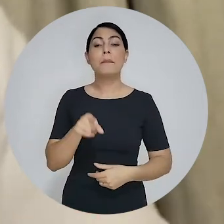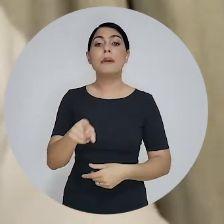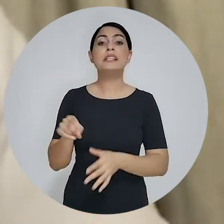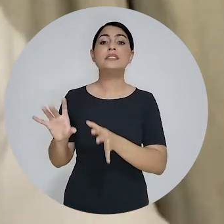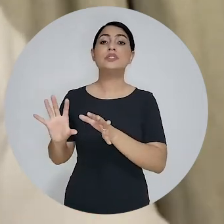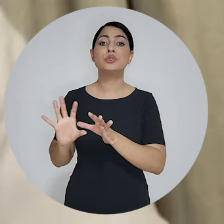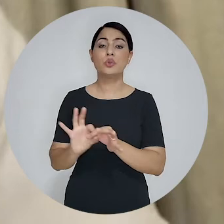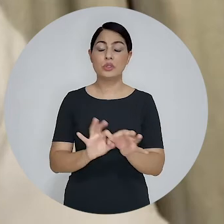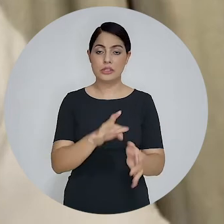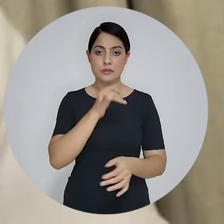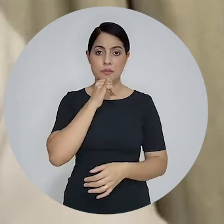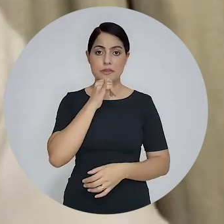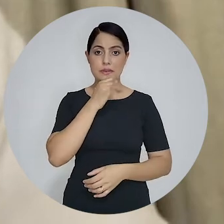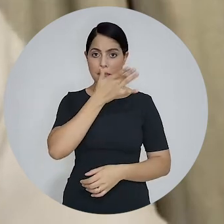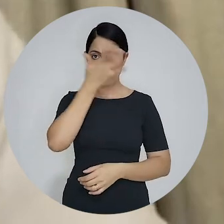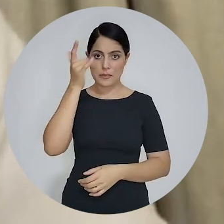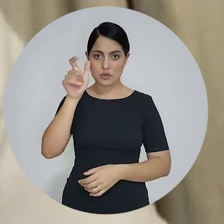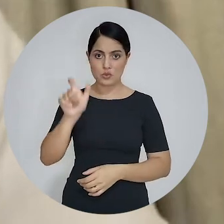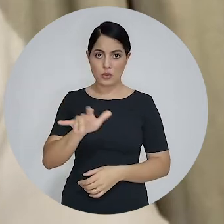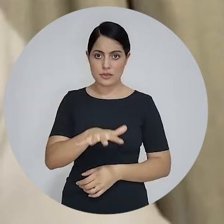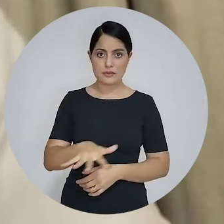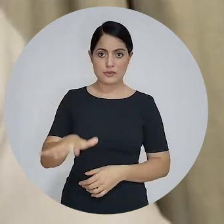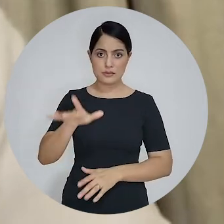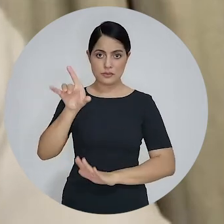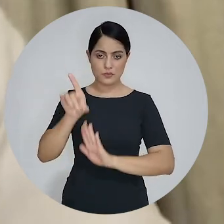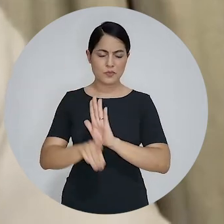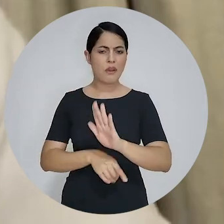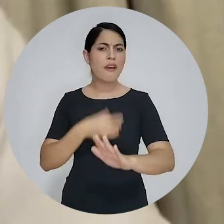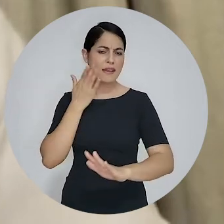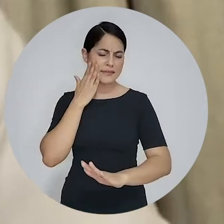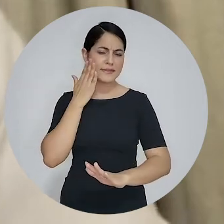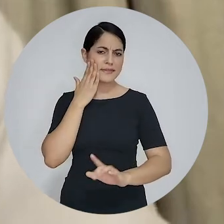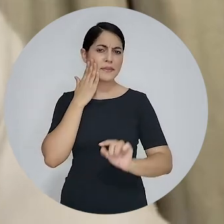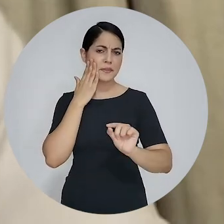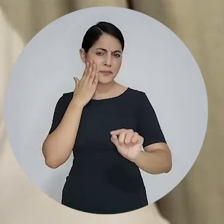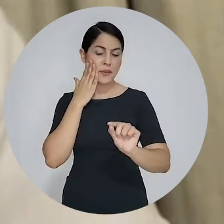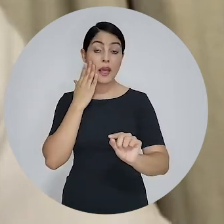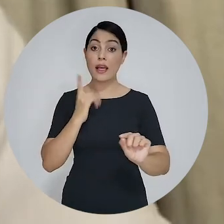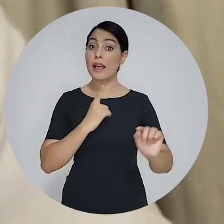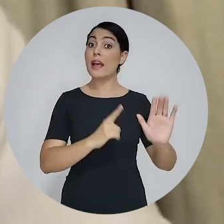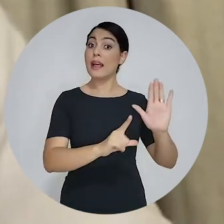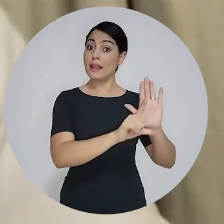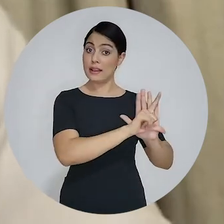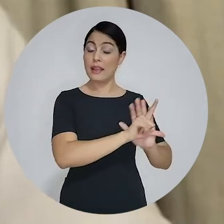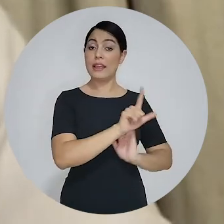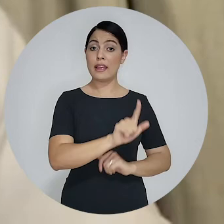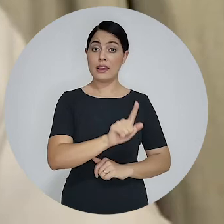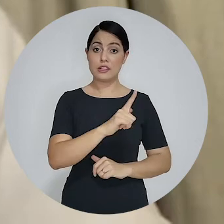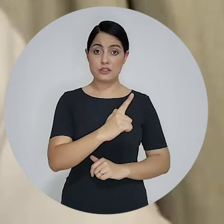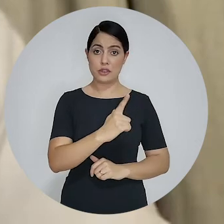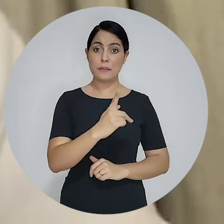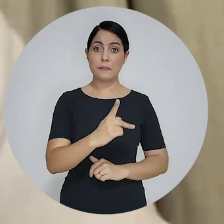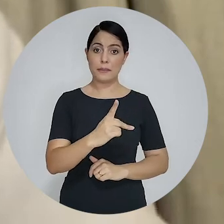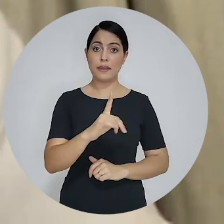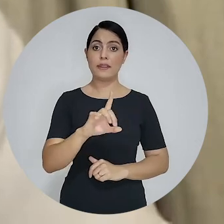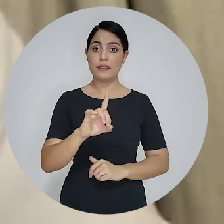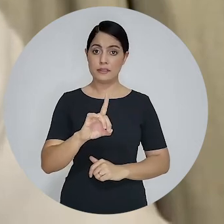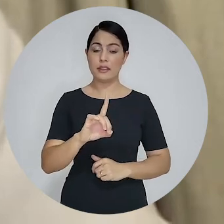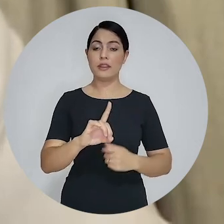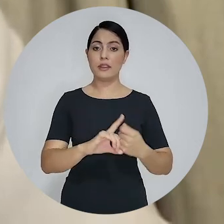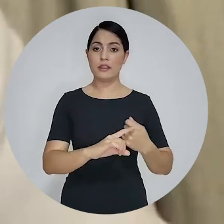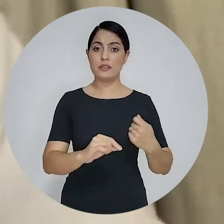perspectiva, operadores do direito, pessoas que trabalham com o direito, sabem que existe uma previsão lá na lei, na LGPD, do